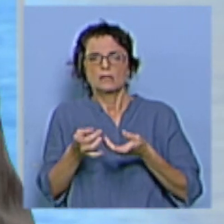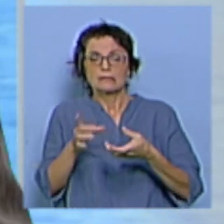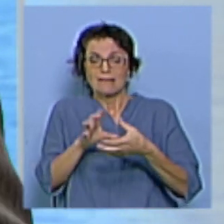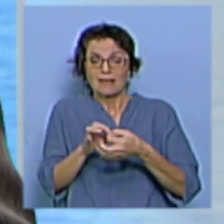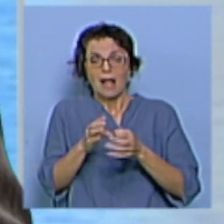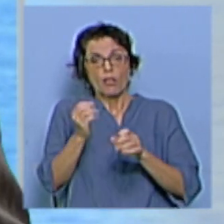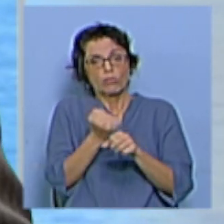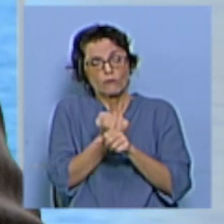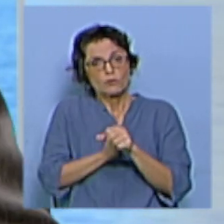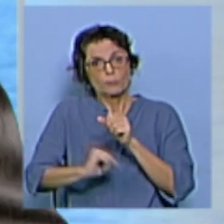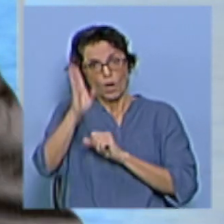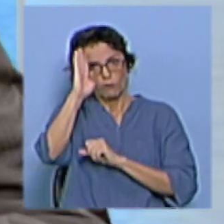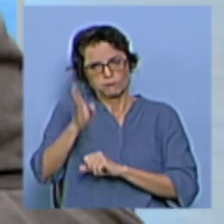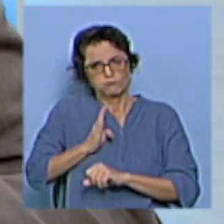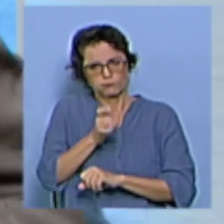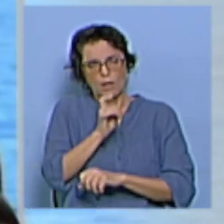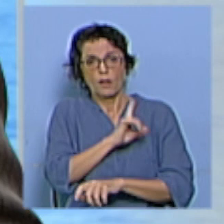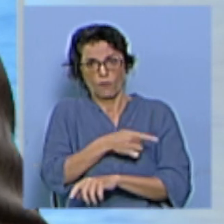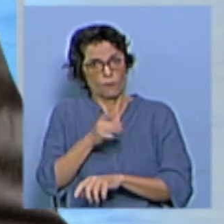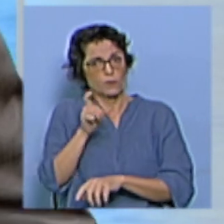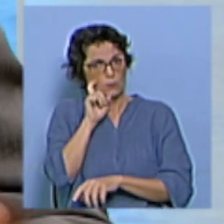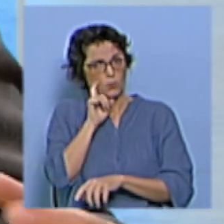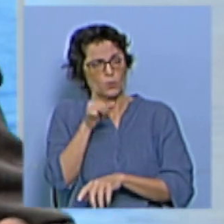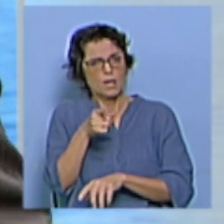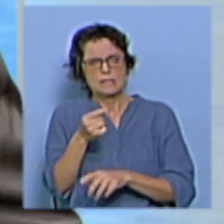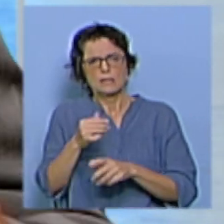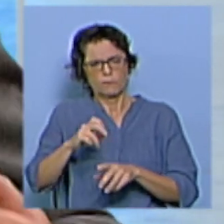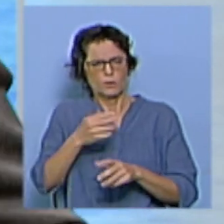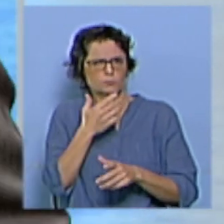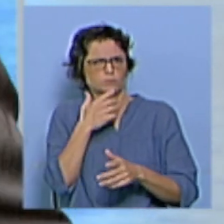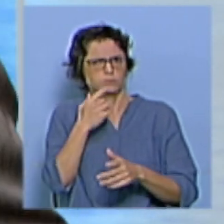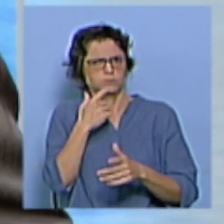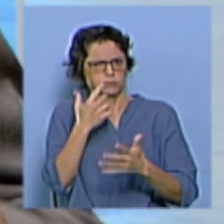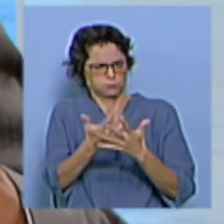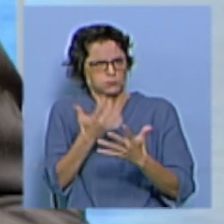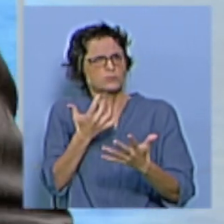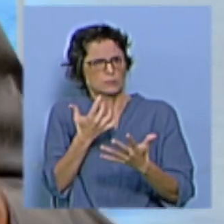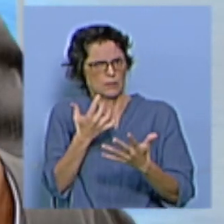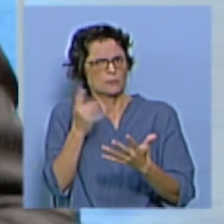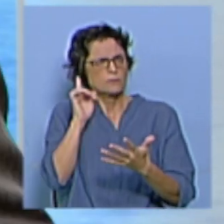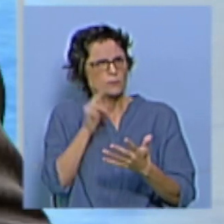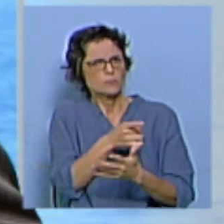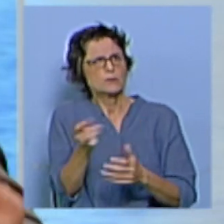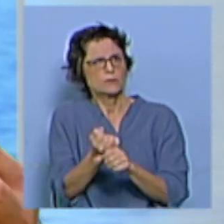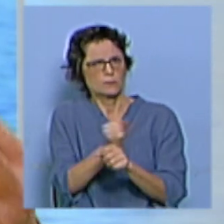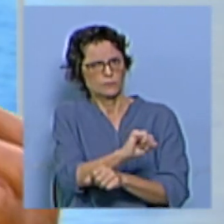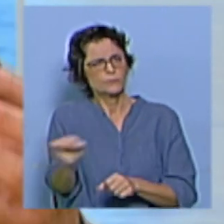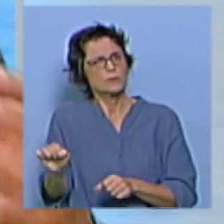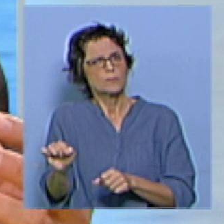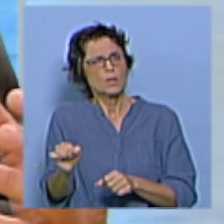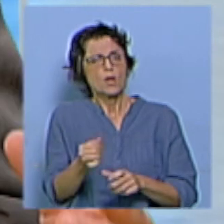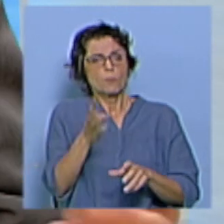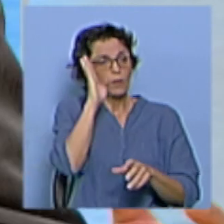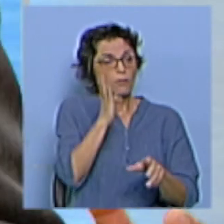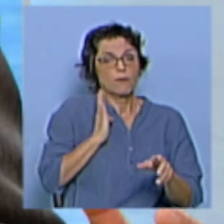Segurança e que se revelaram um tesouro precioso neste contexto de pandemia e de crise. Forças Armadas e Forças de Segurança que puseram